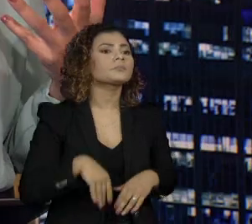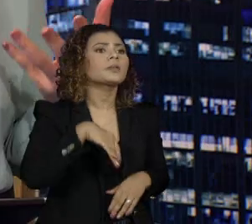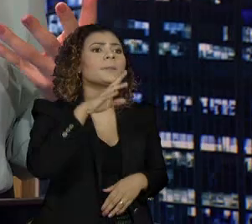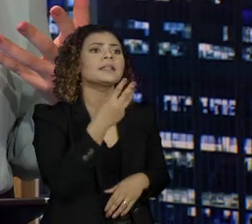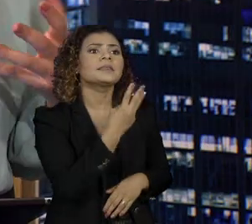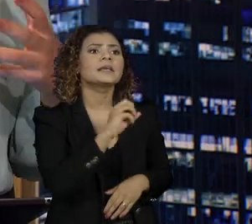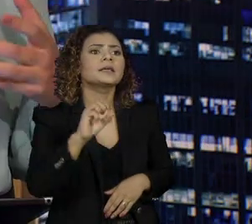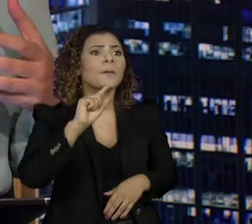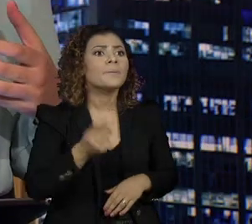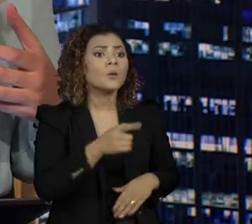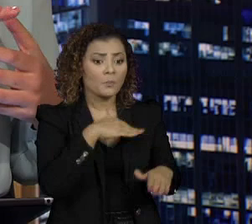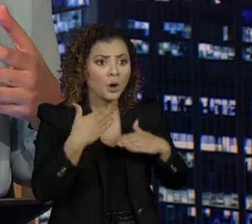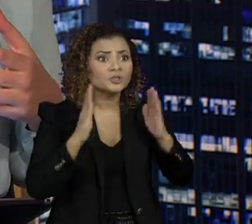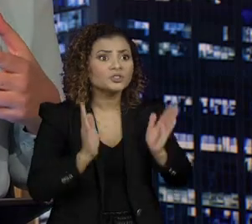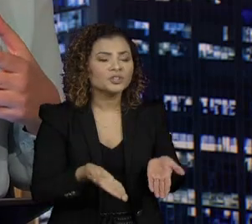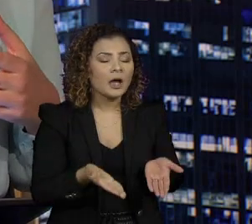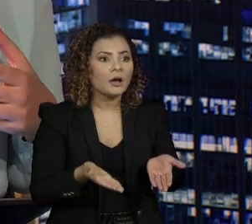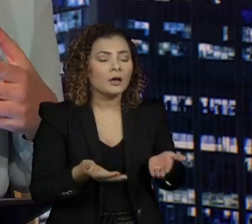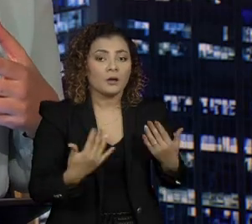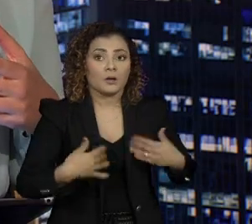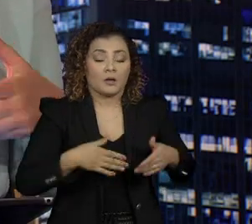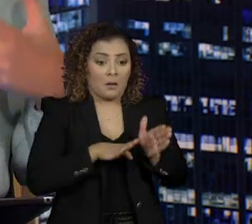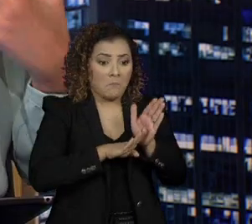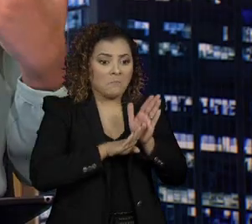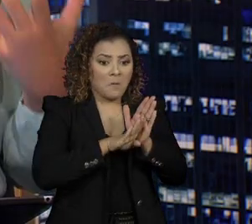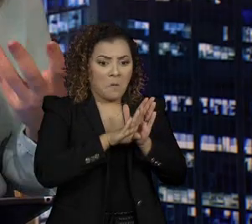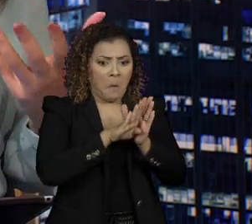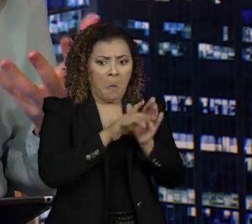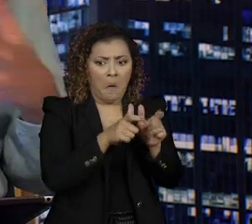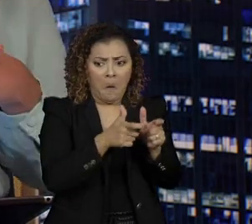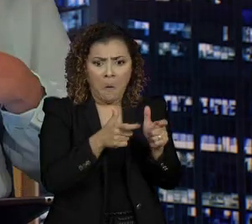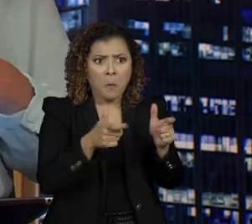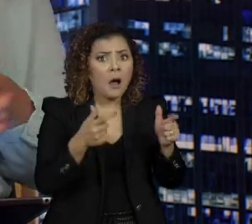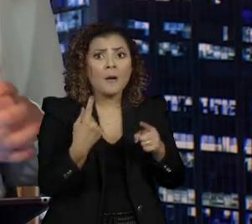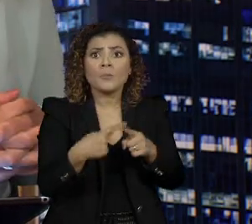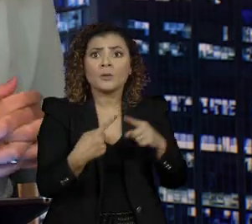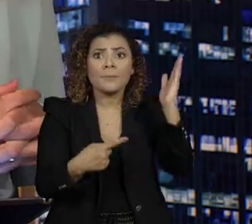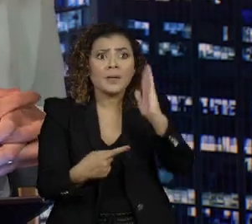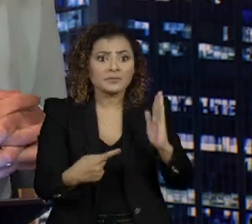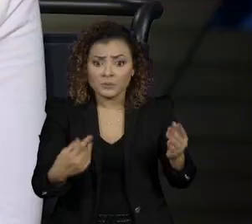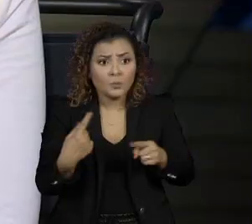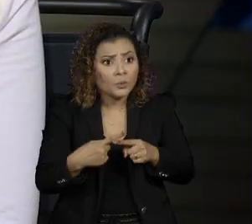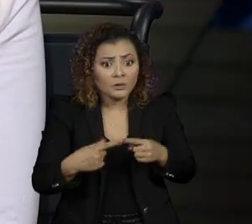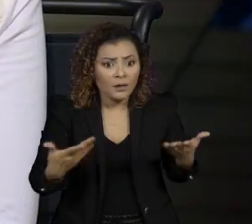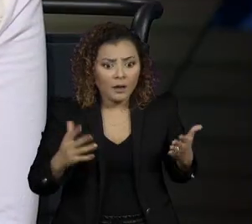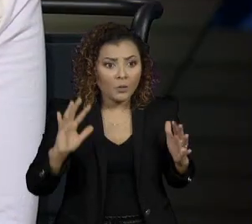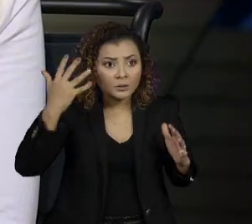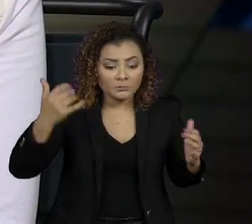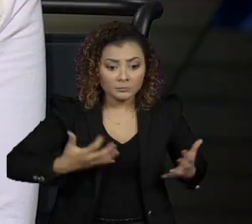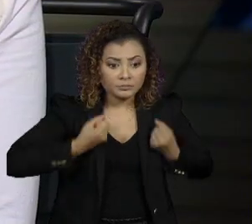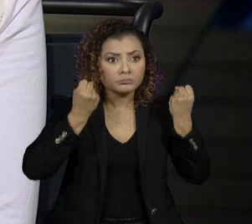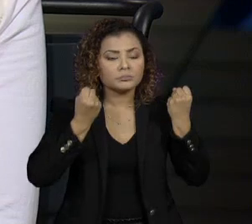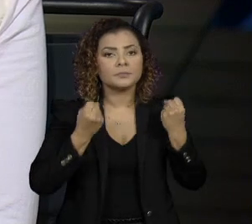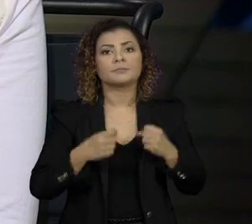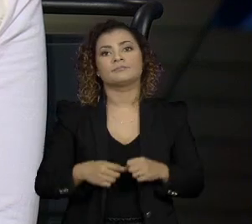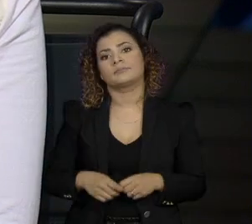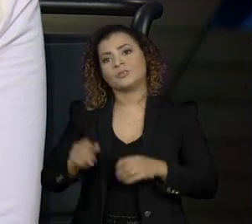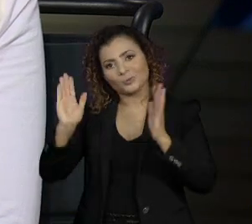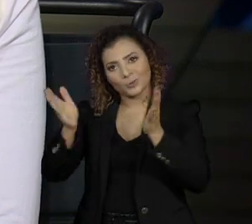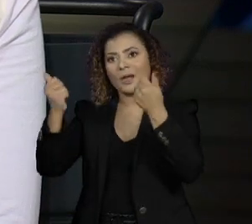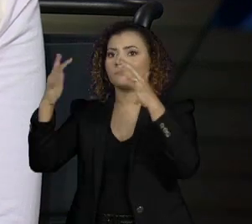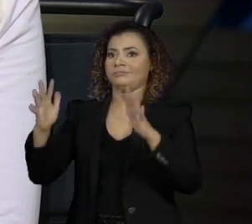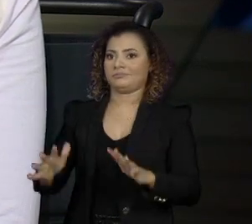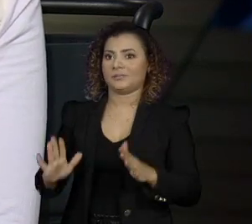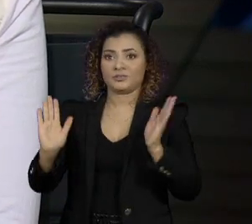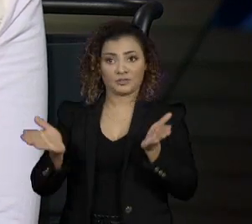300 mil mortes e essa curva aí só aumenta. Por que o Brasil chegou nessa situação? Bom, essa é uma tragédia anunciada, né?